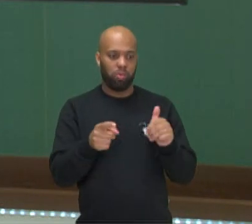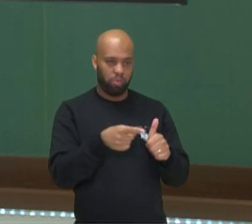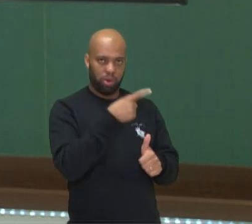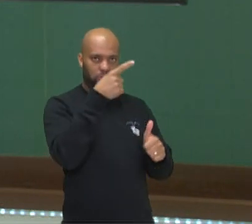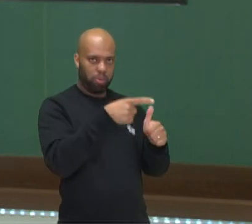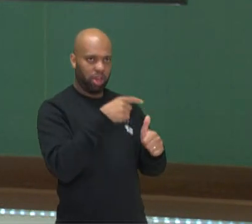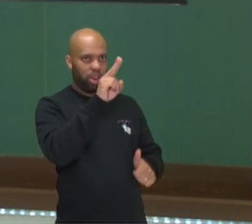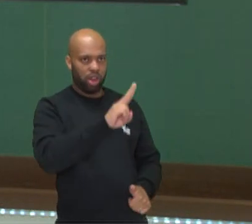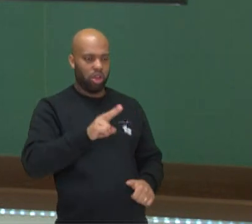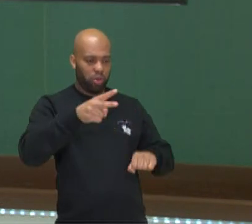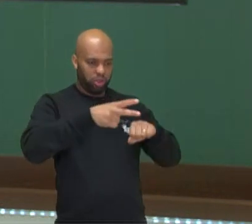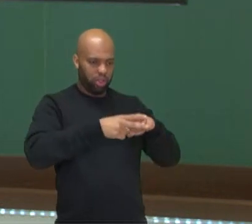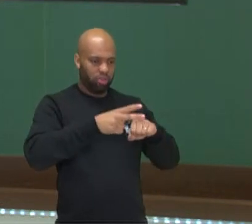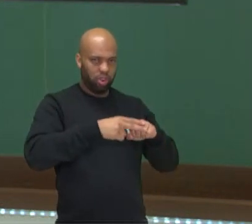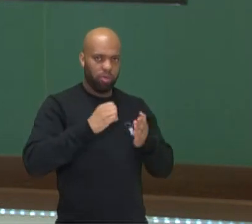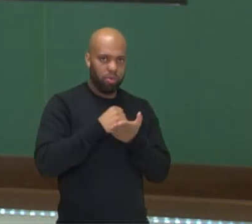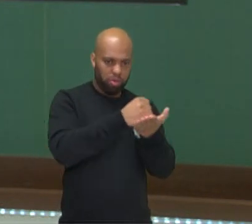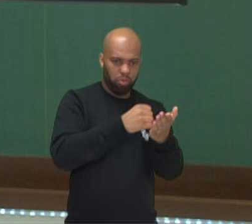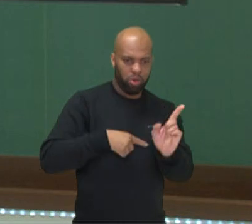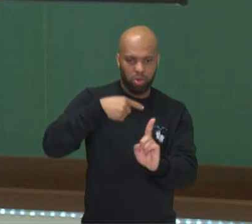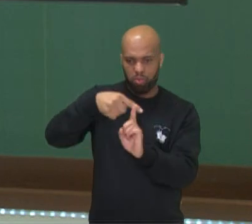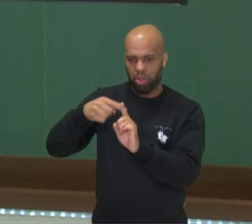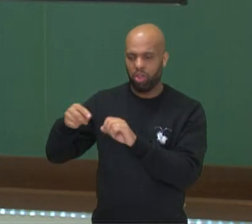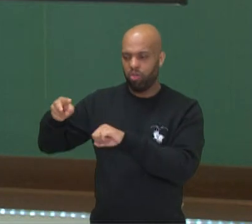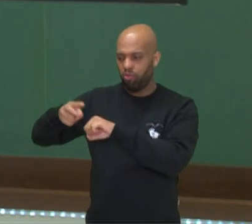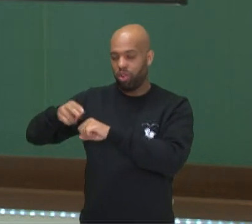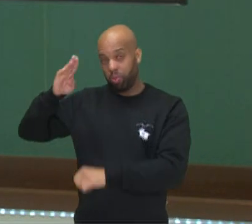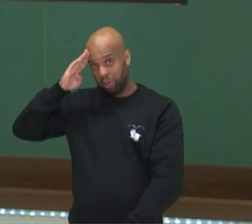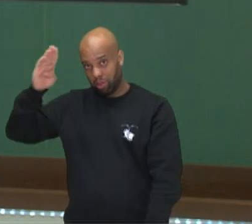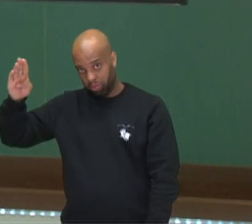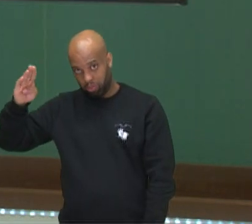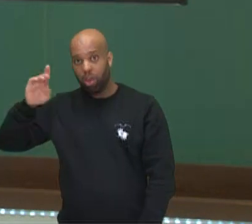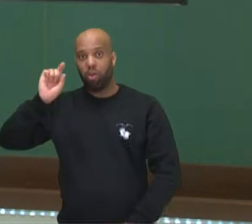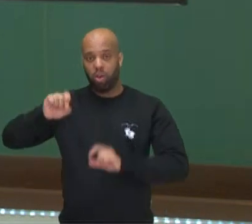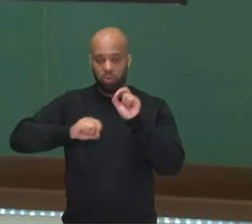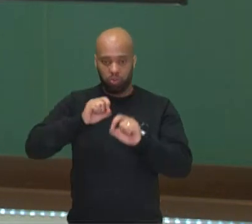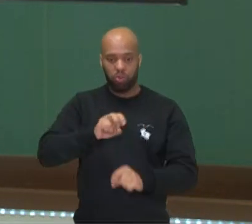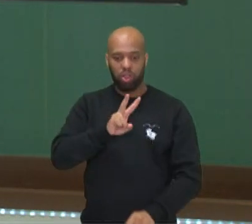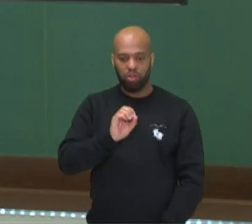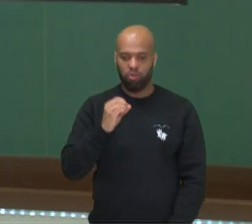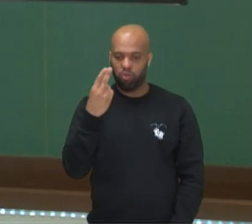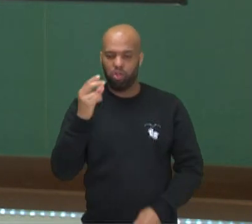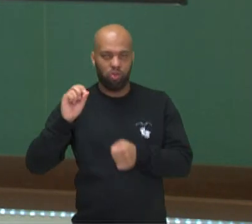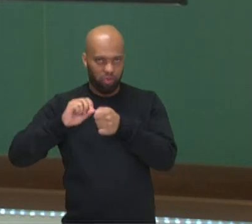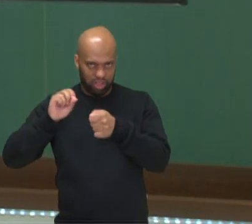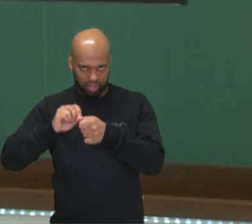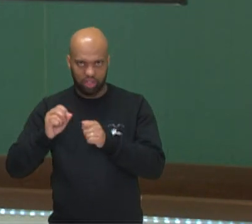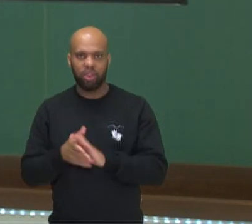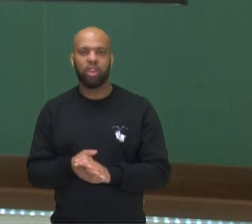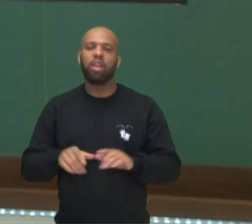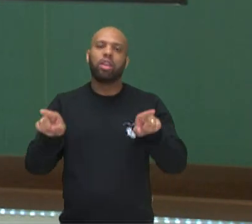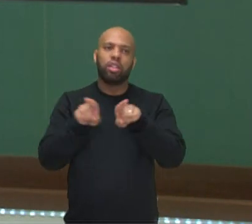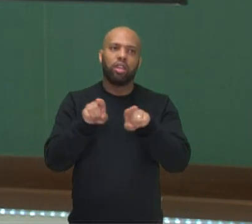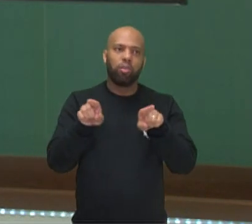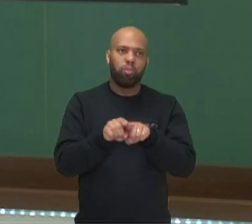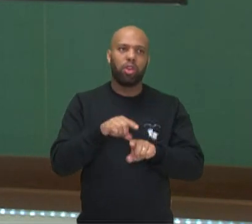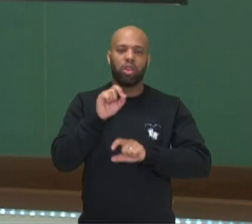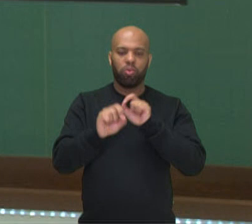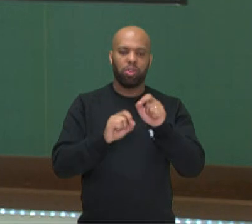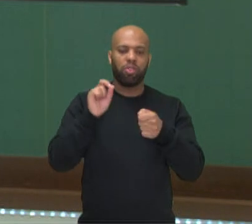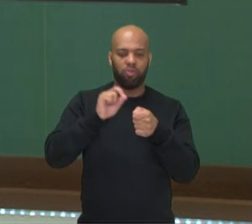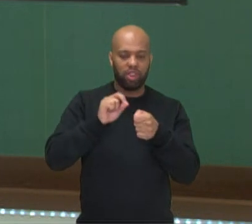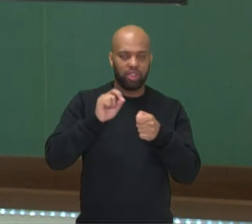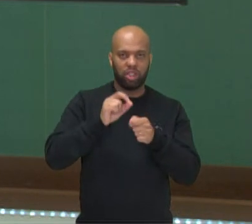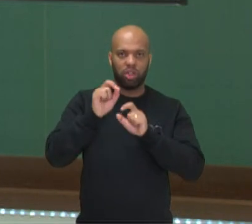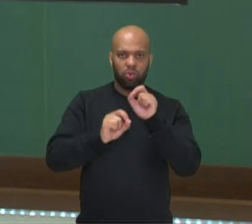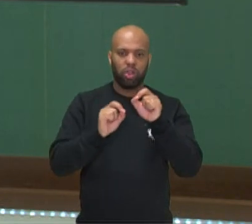verbal, utilizando o verbo auxiliar mais o verbo principal, na expressão vou fazer, né? Quanto fazendo